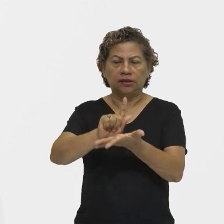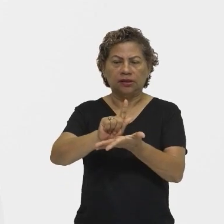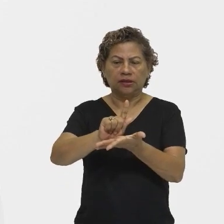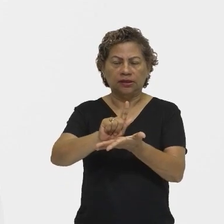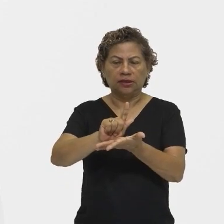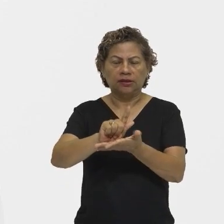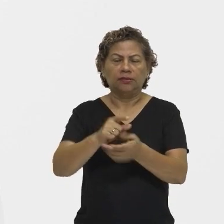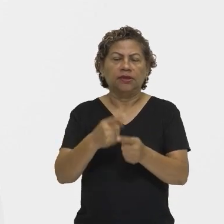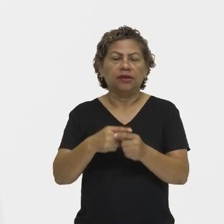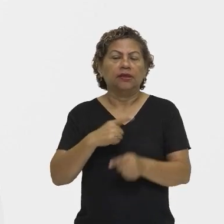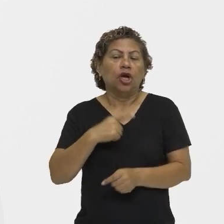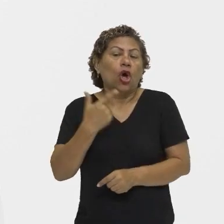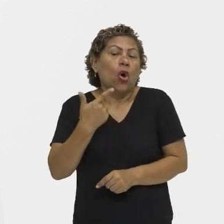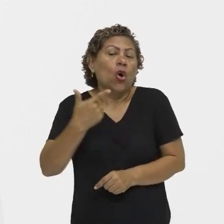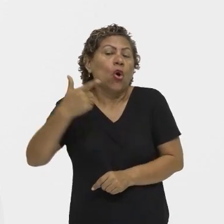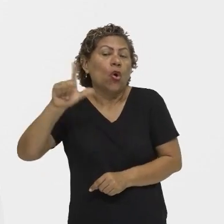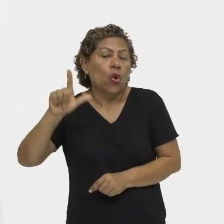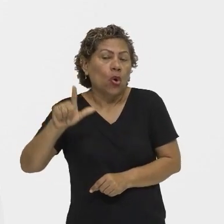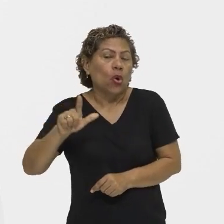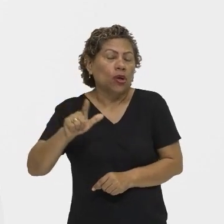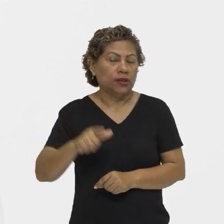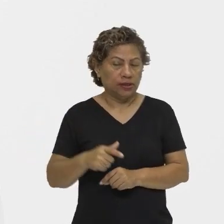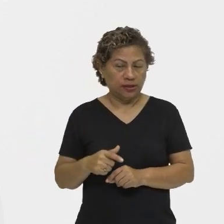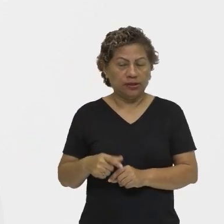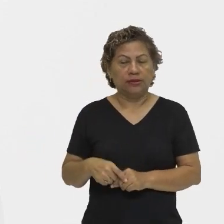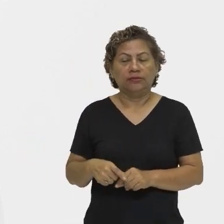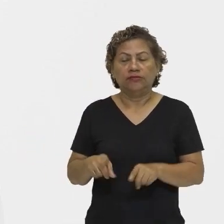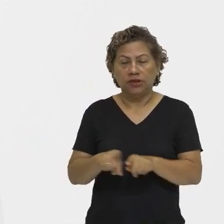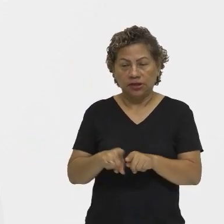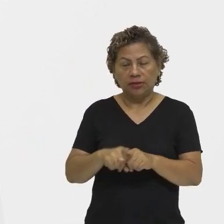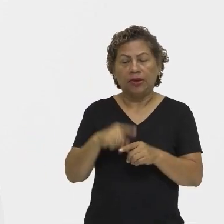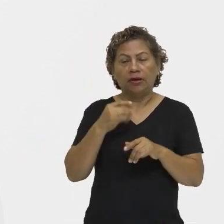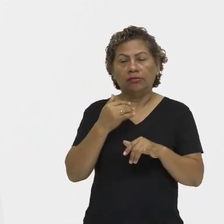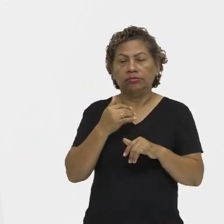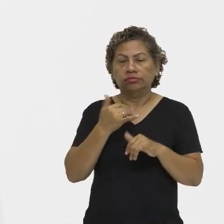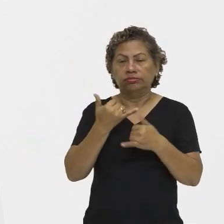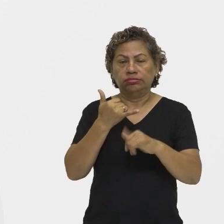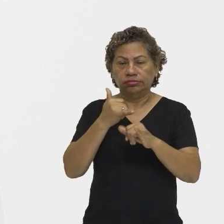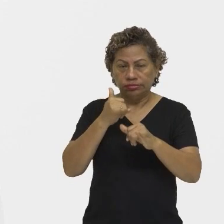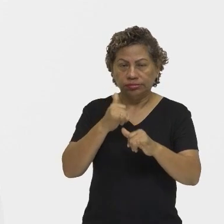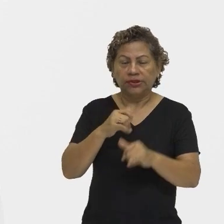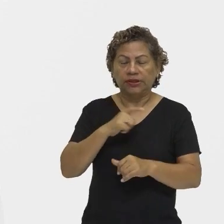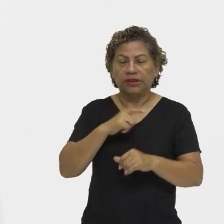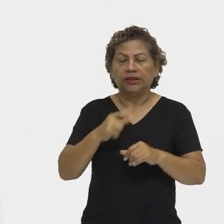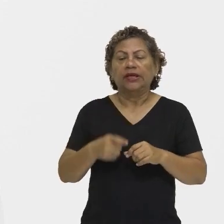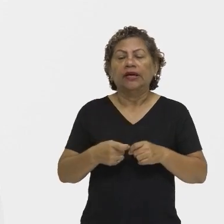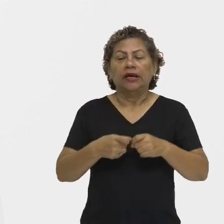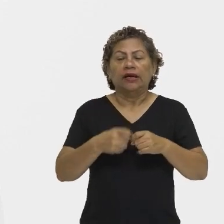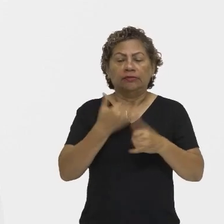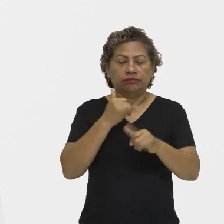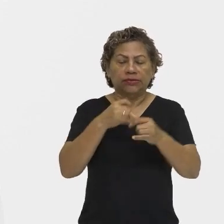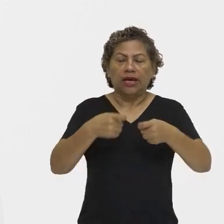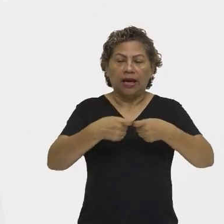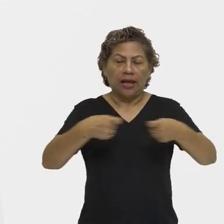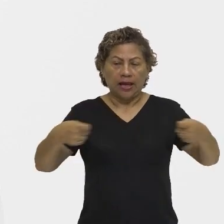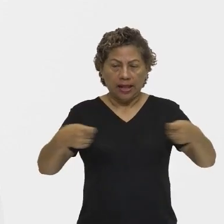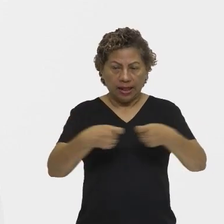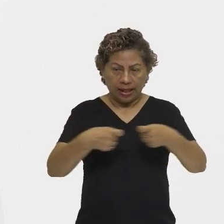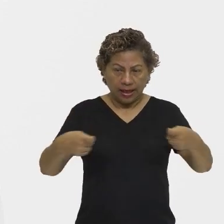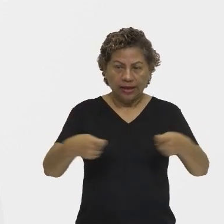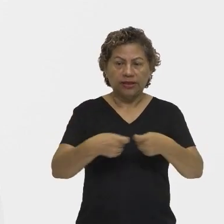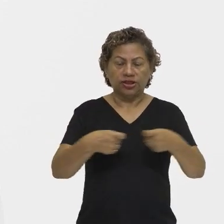uma outra modalidade de energia potencial que a gente chama de energia potencial elástica, e a gente vai falar daqui a pouquinho